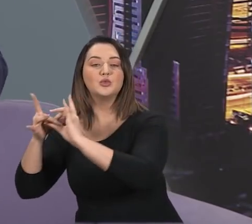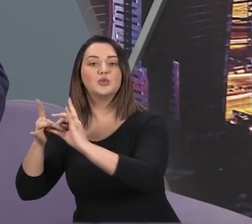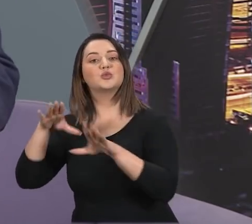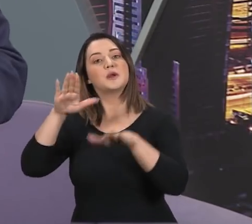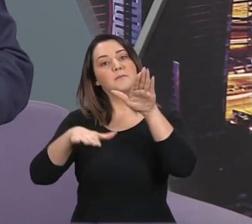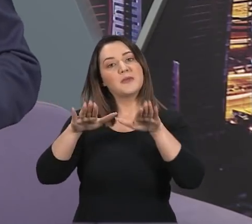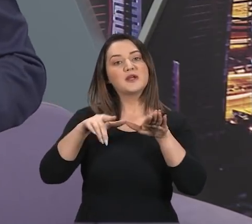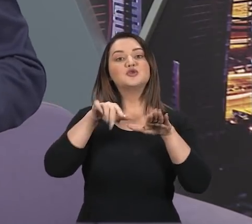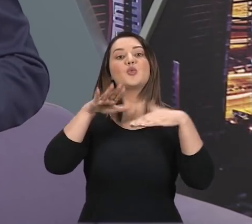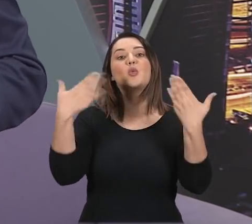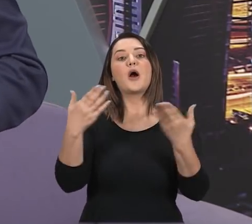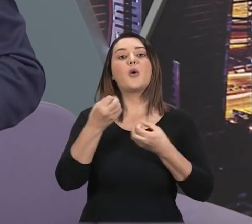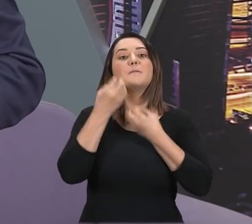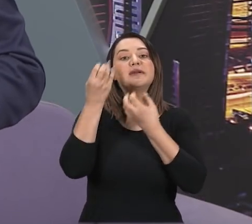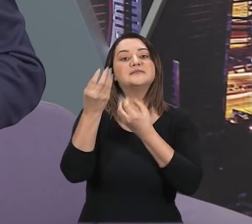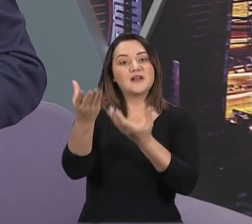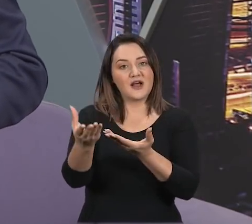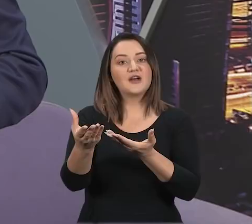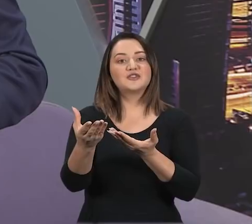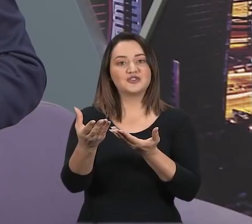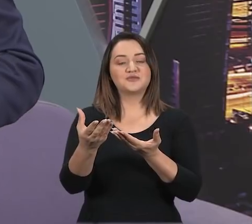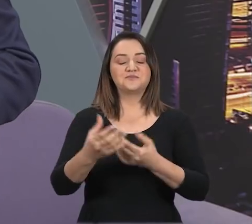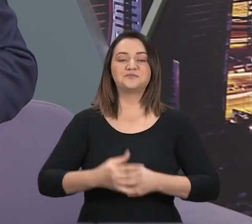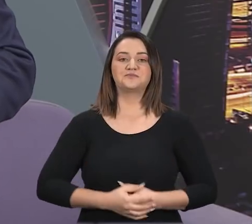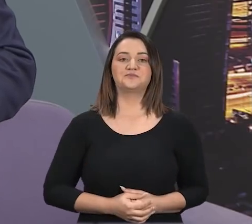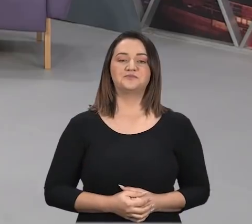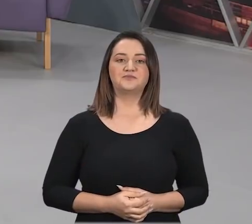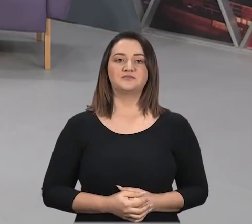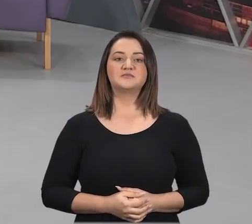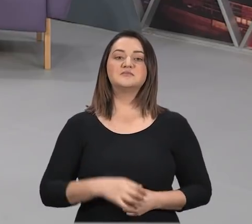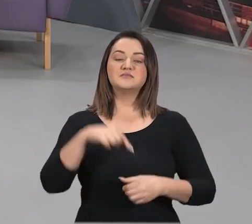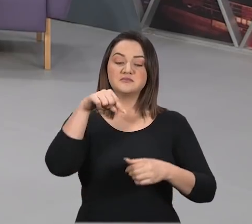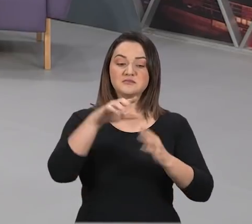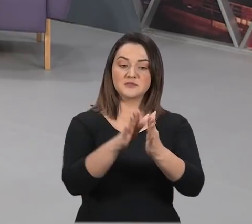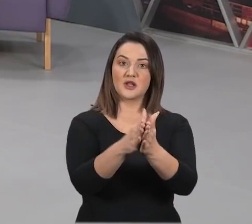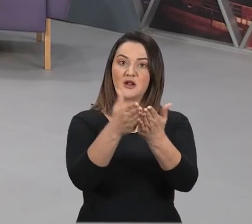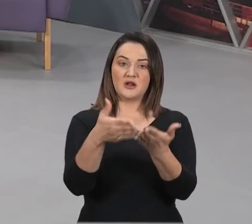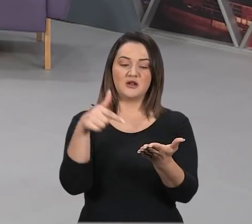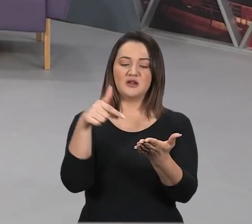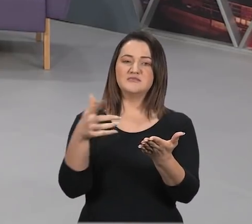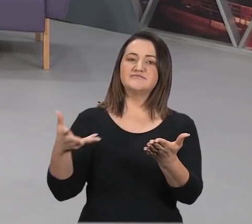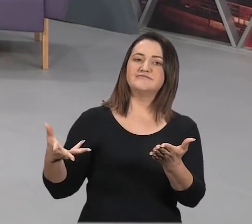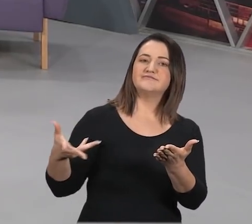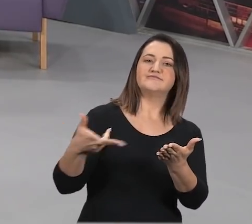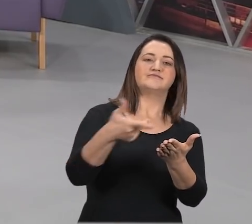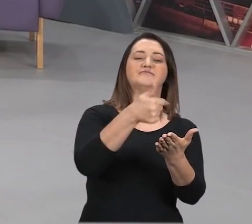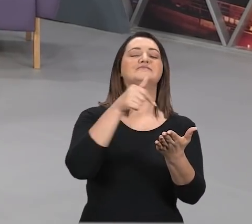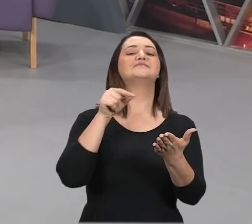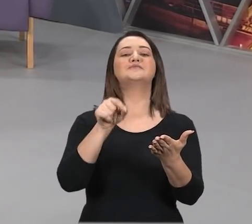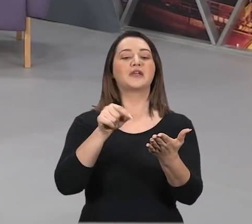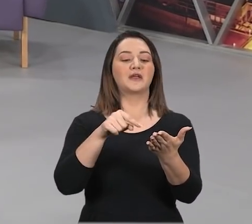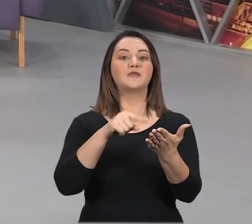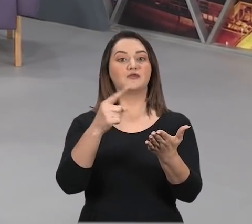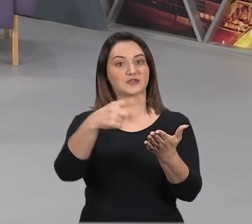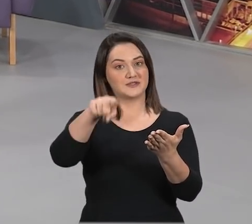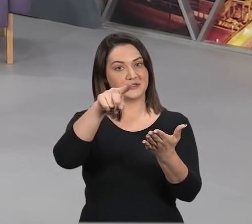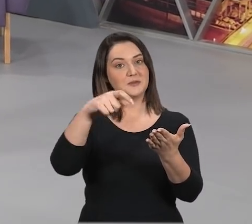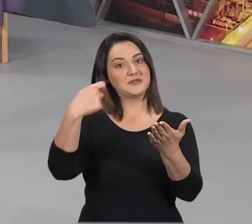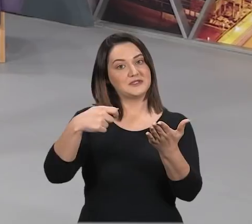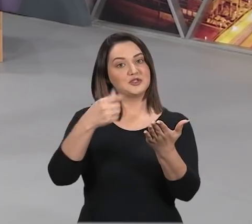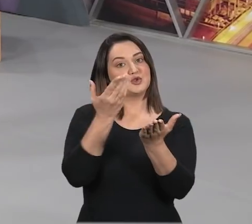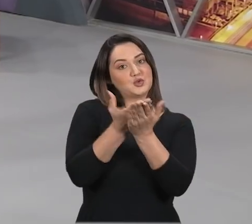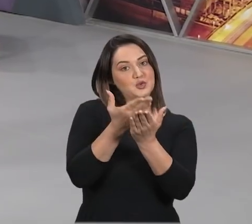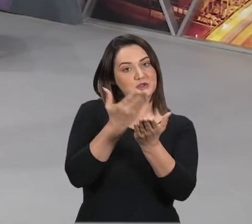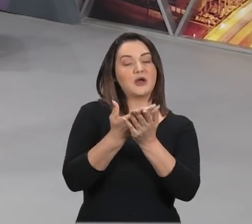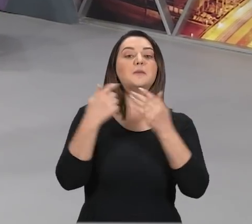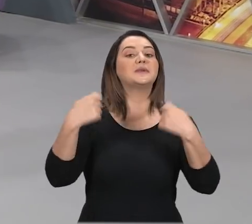com a mensagem que tem aqui dentro, certo? Esse livro é tão fantástico, tão maravilhoso, que para você